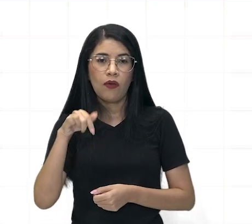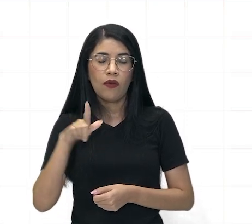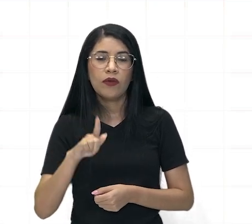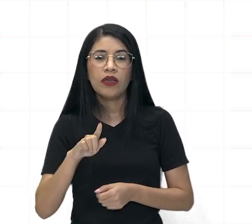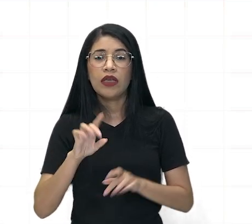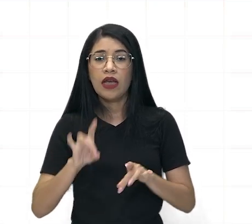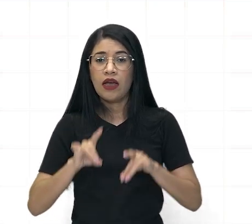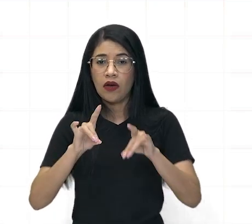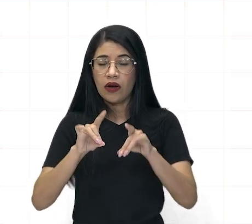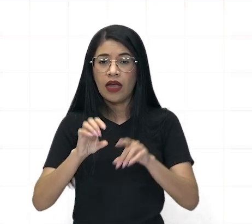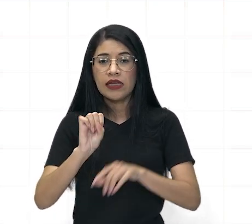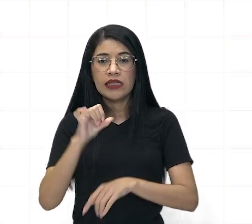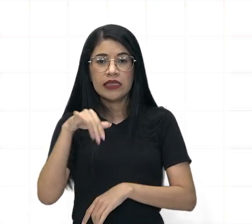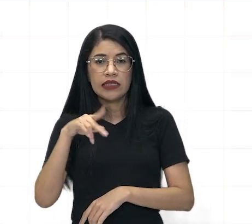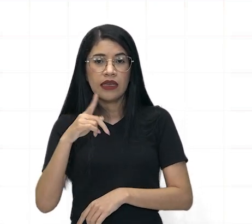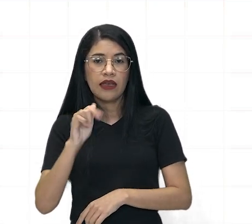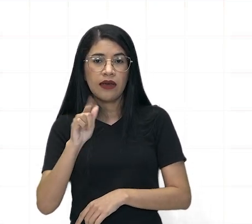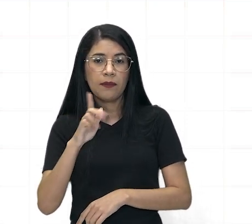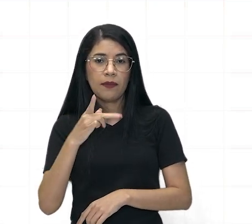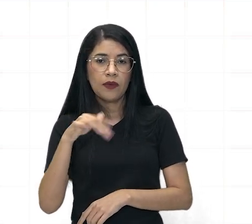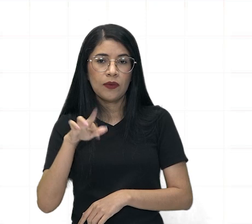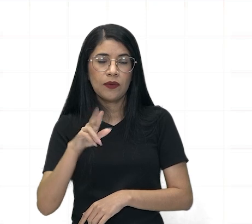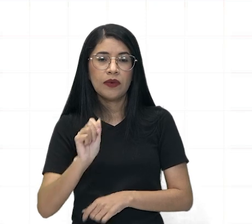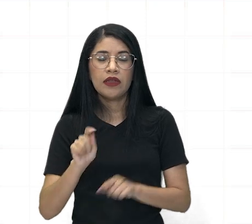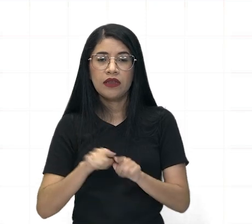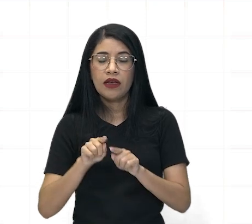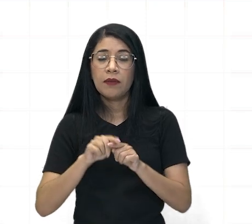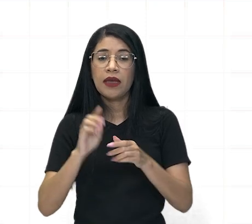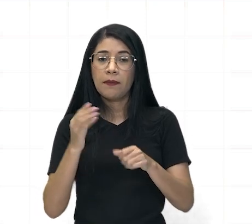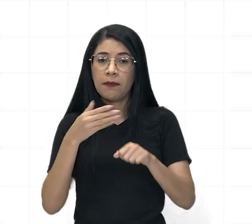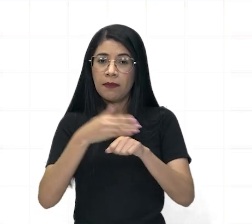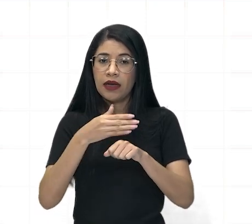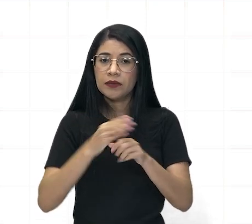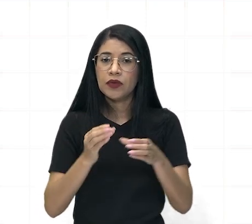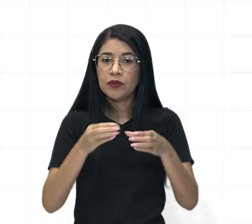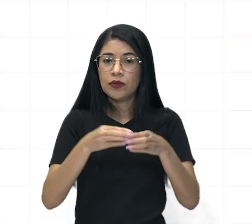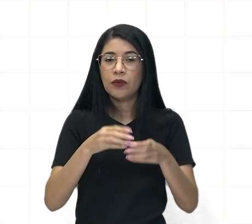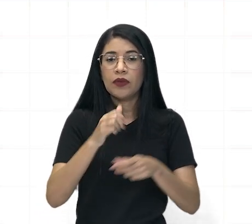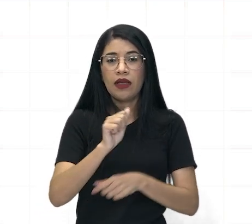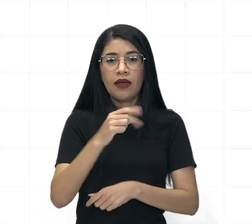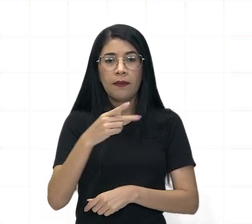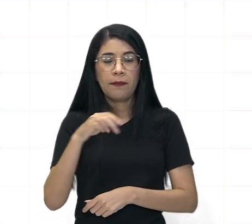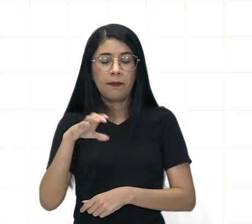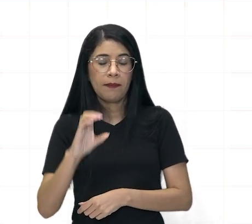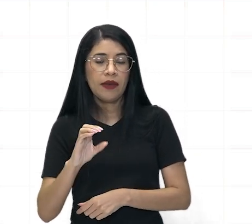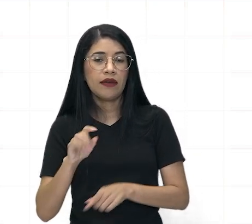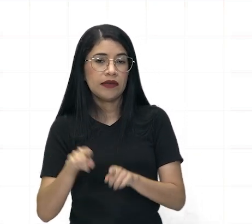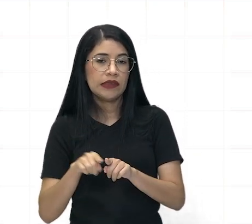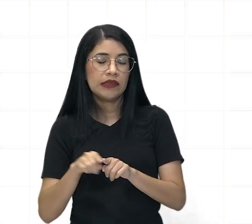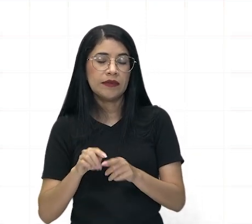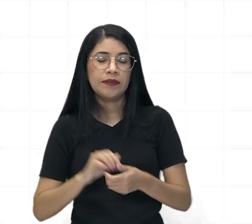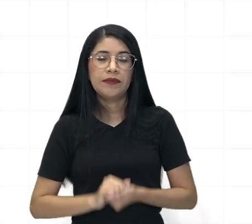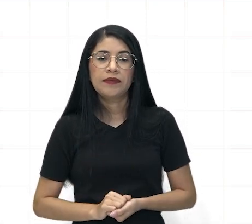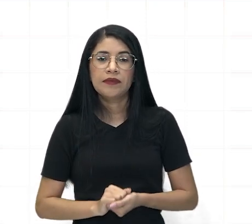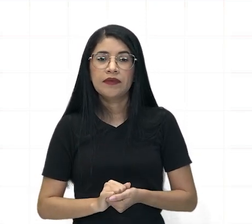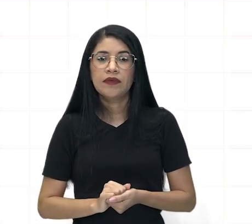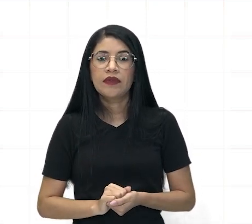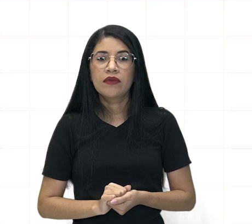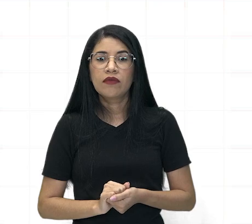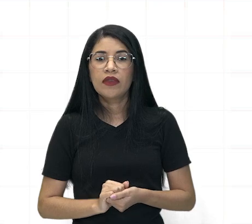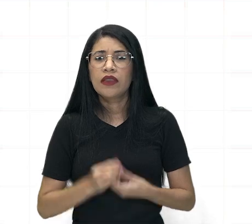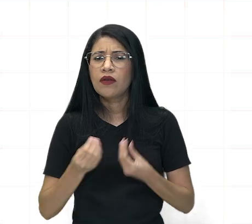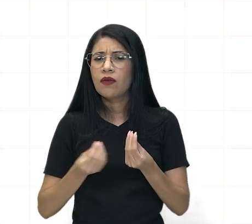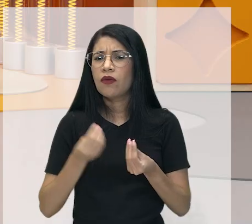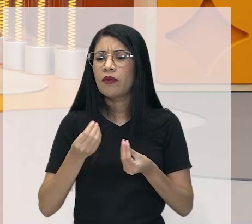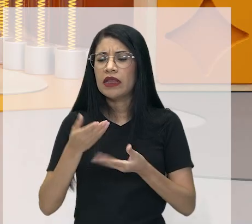são membros da Asia Pacific Economic Cooperation, tá? Então, a APEC, ela é